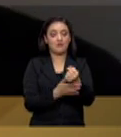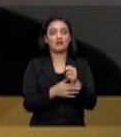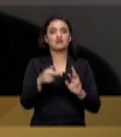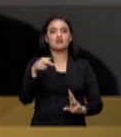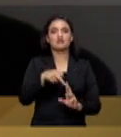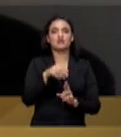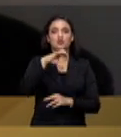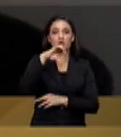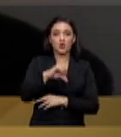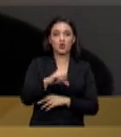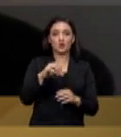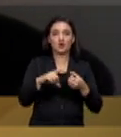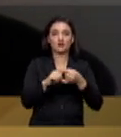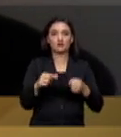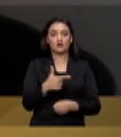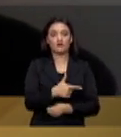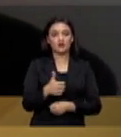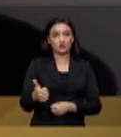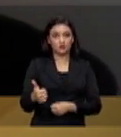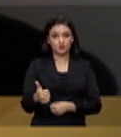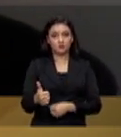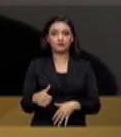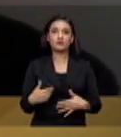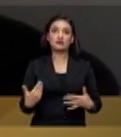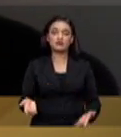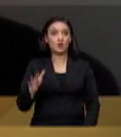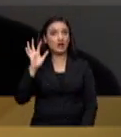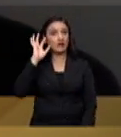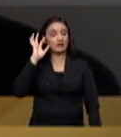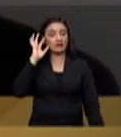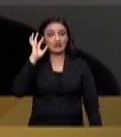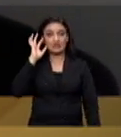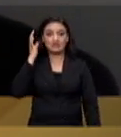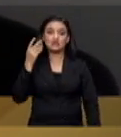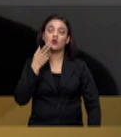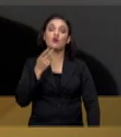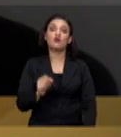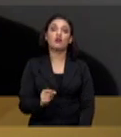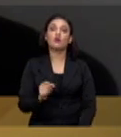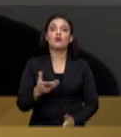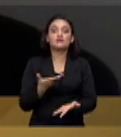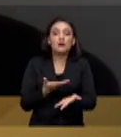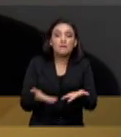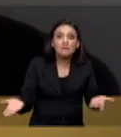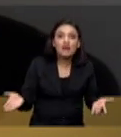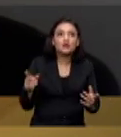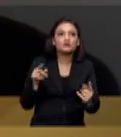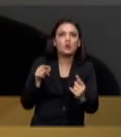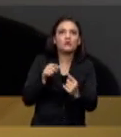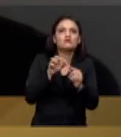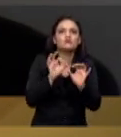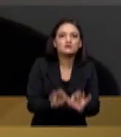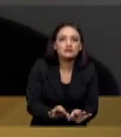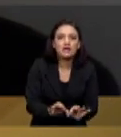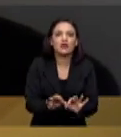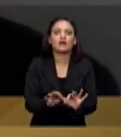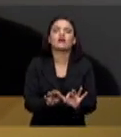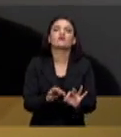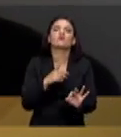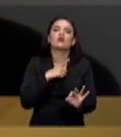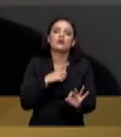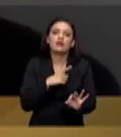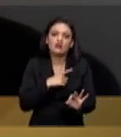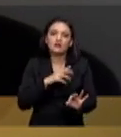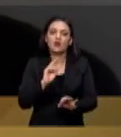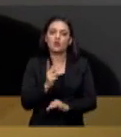artigo 21, declarei na decisão agravada a perda de objeto das pretensões deduzidas